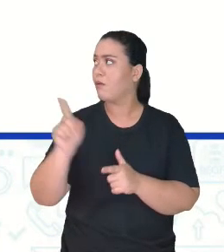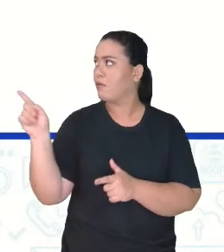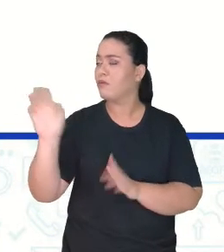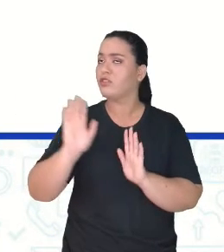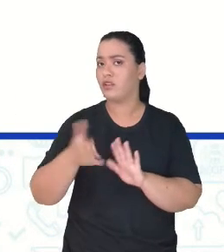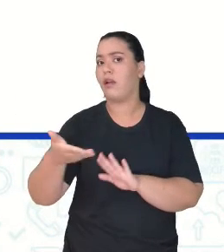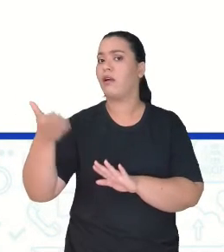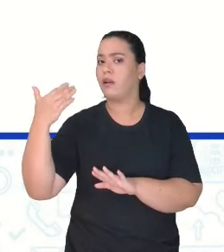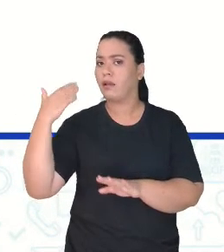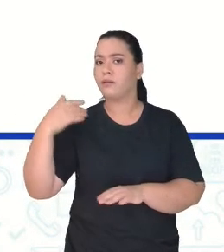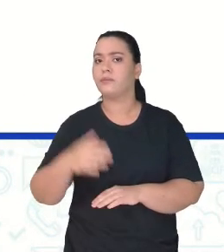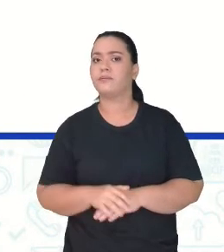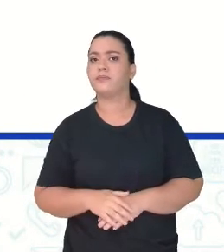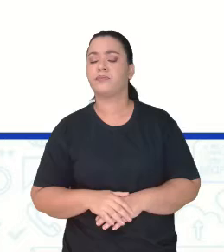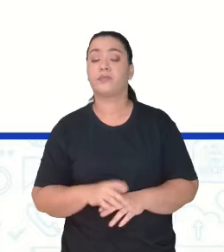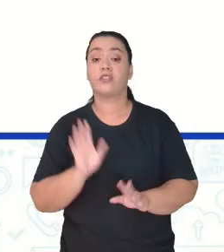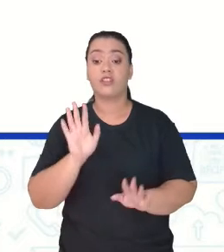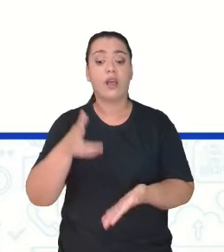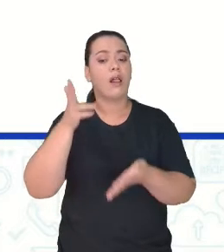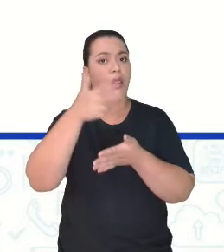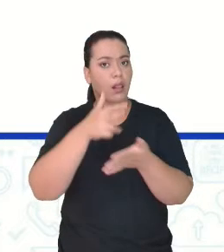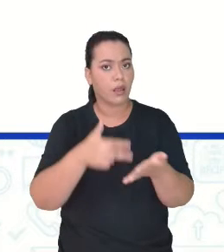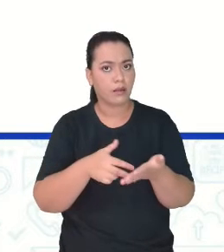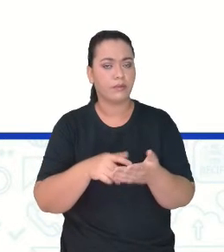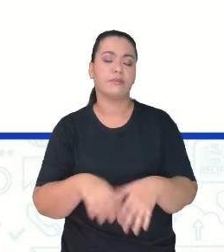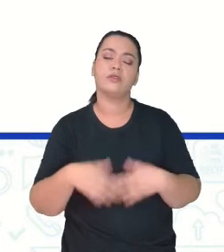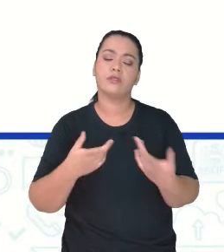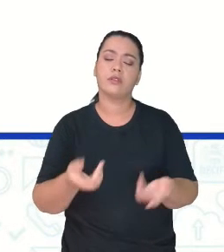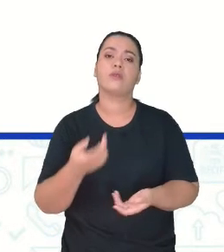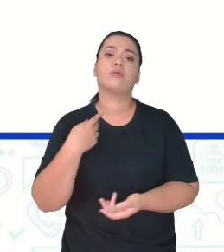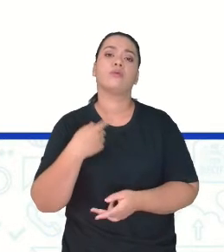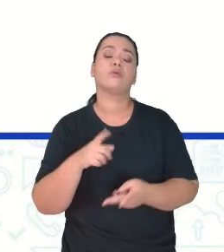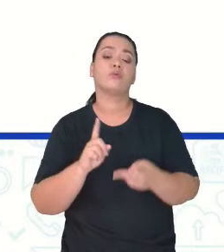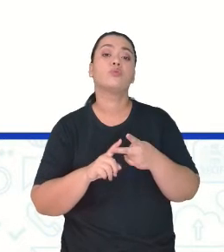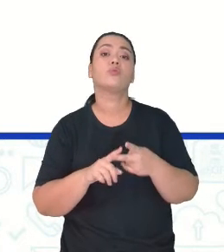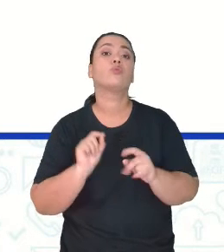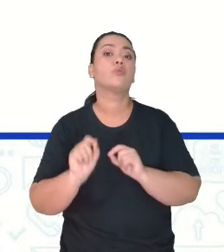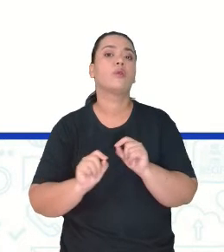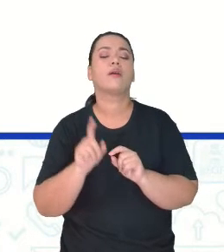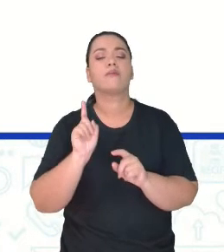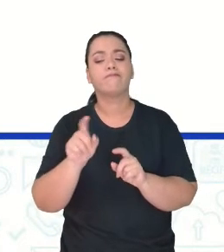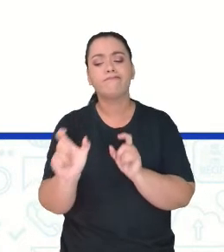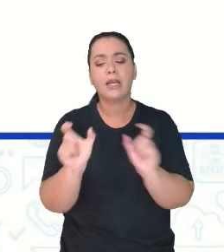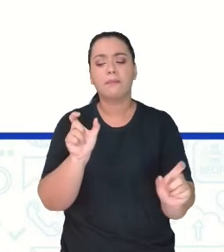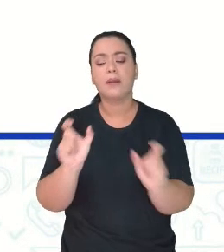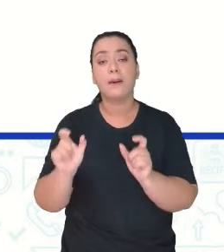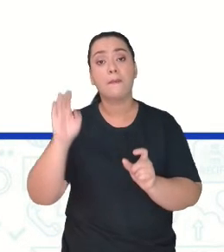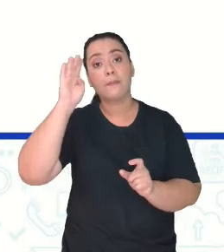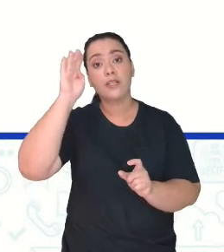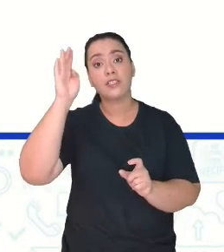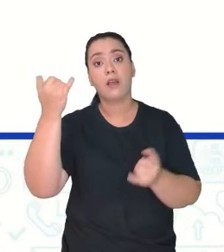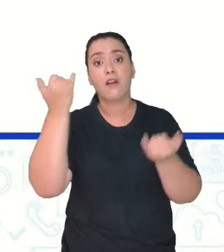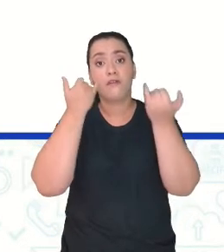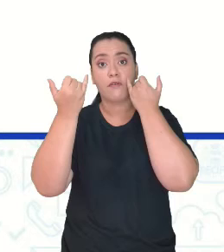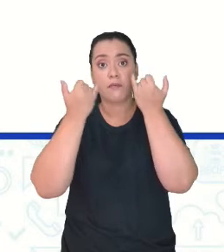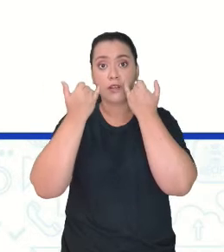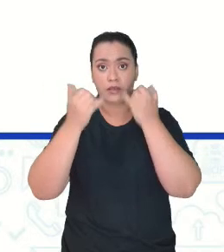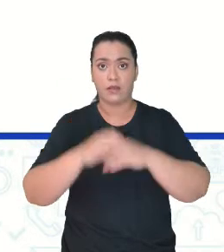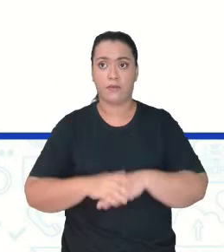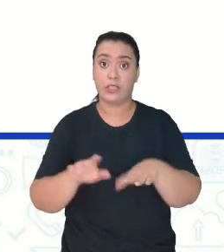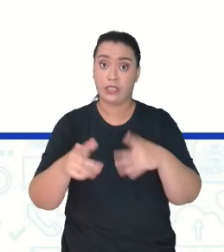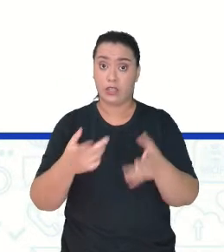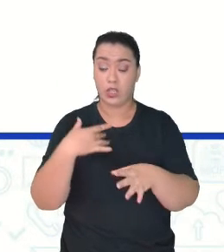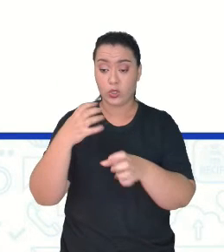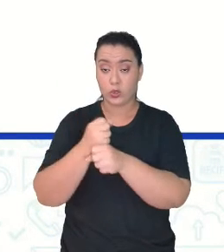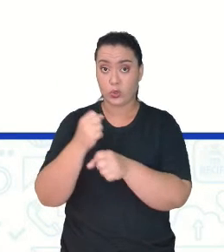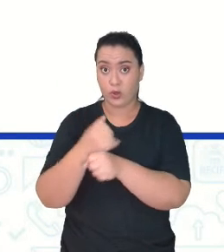aí o problema. Qual é o segundo passo? Destacar as informações principais. Então, eu tenho aí, ó, que a soma das idades